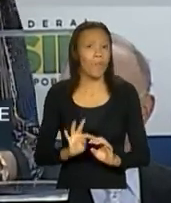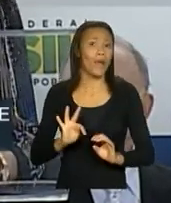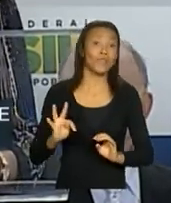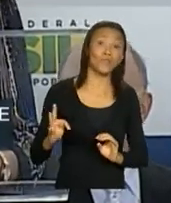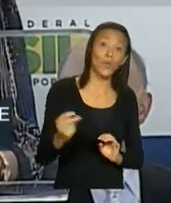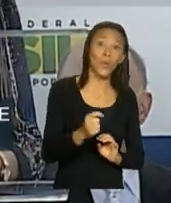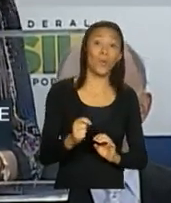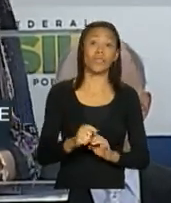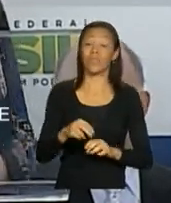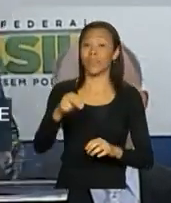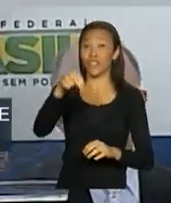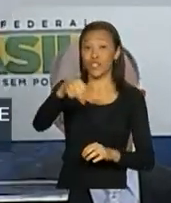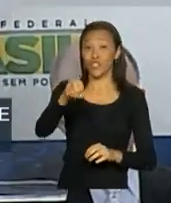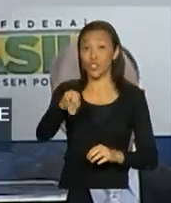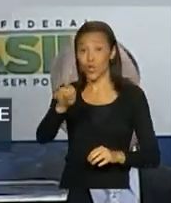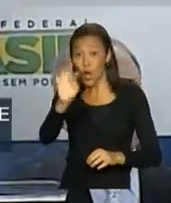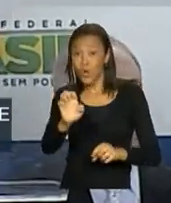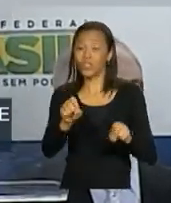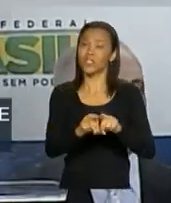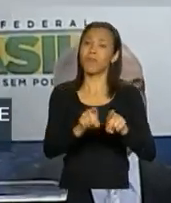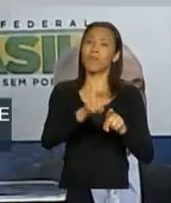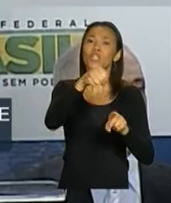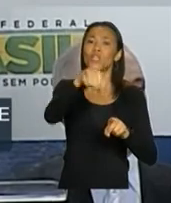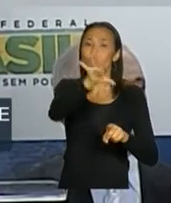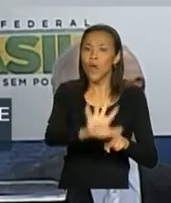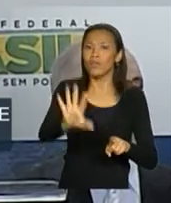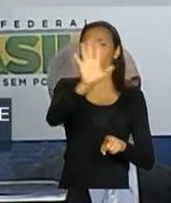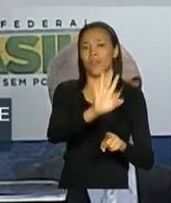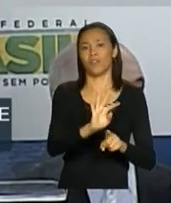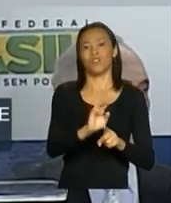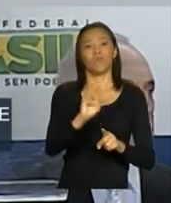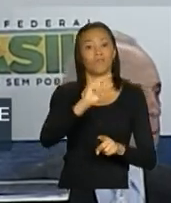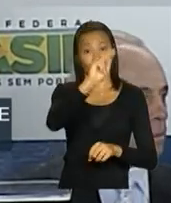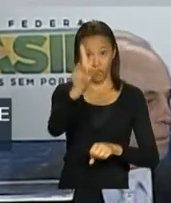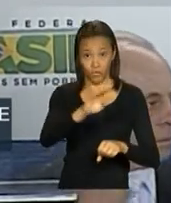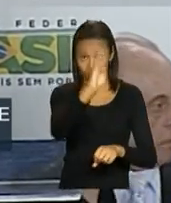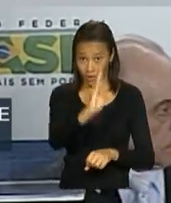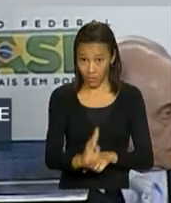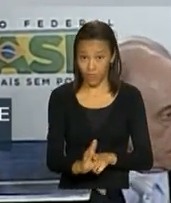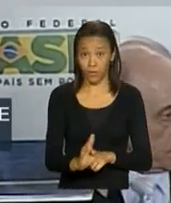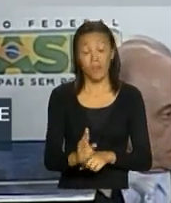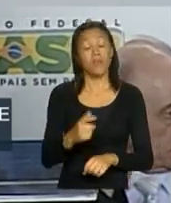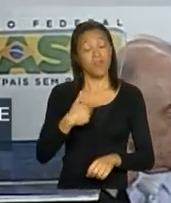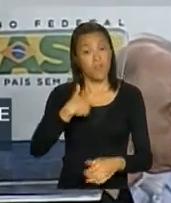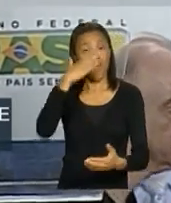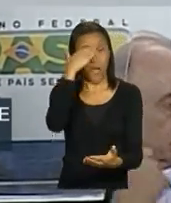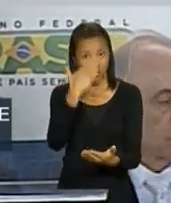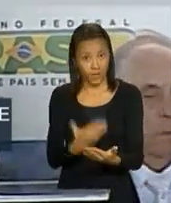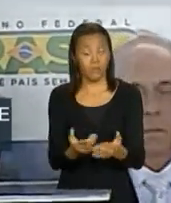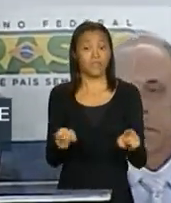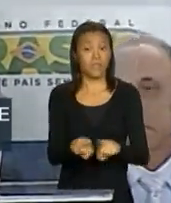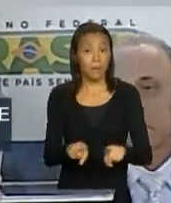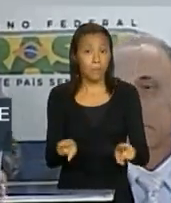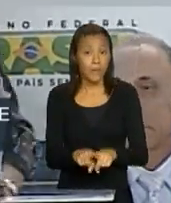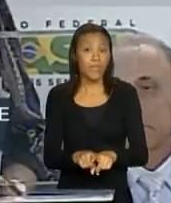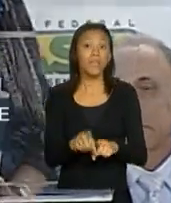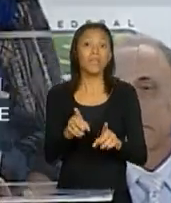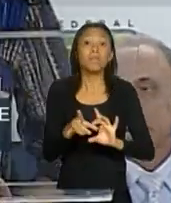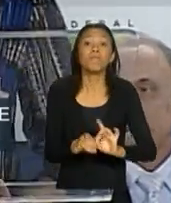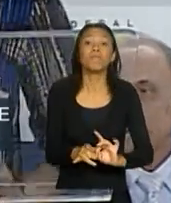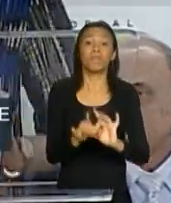região norte e nordeste do país e eu acredito também ele cria um